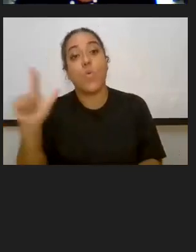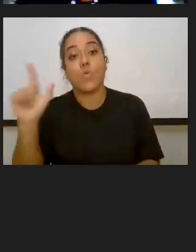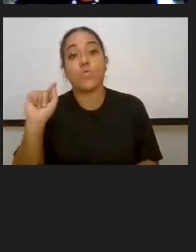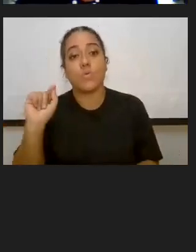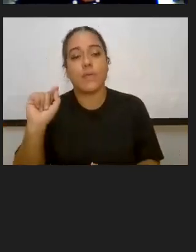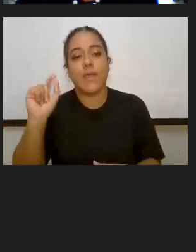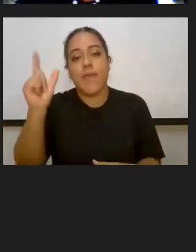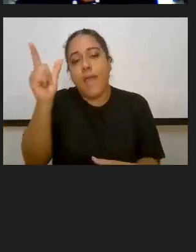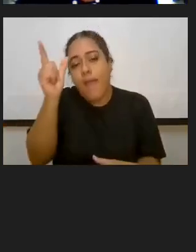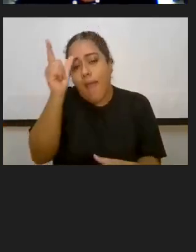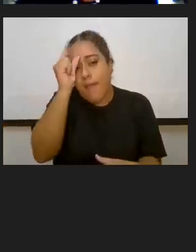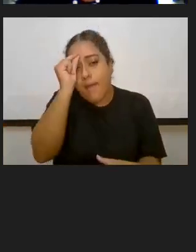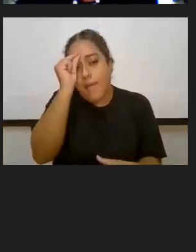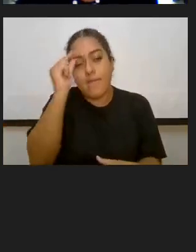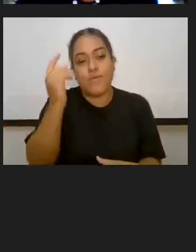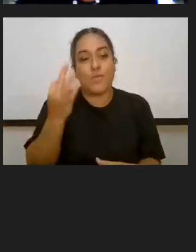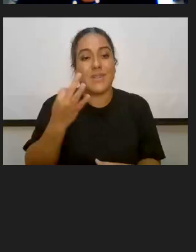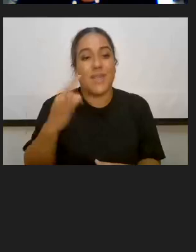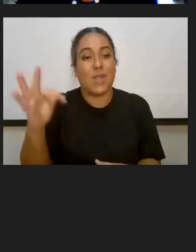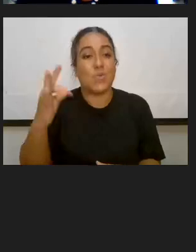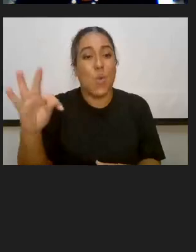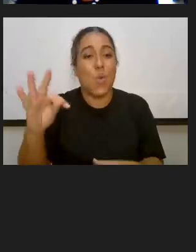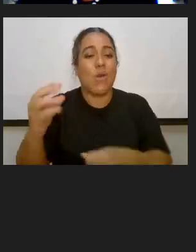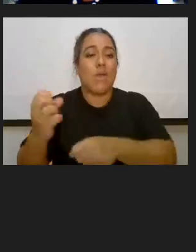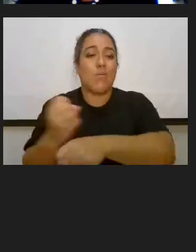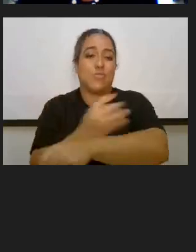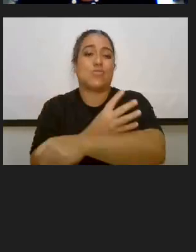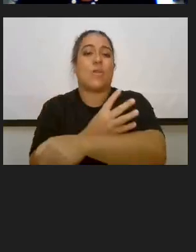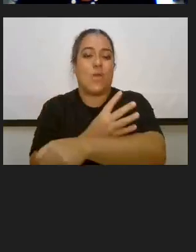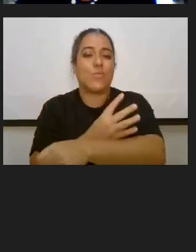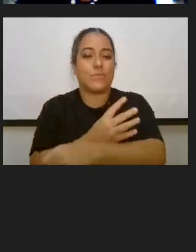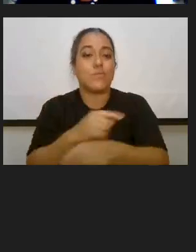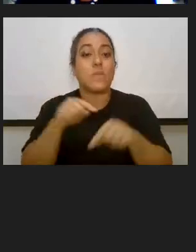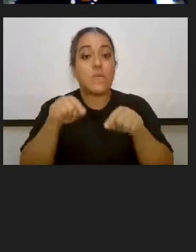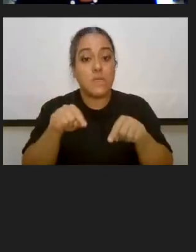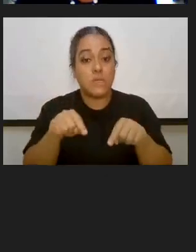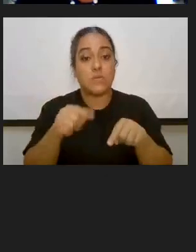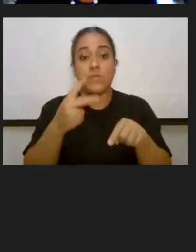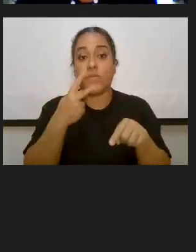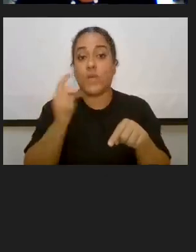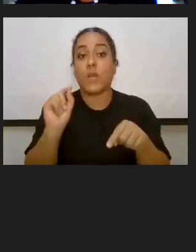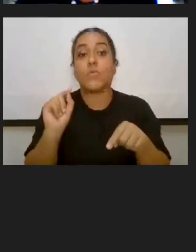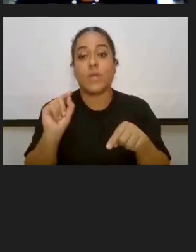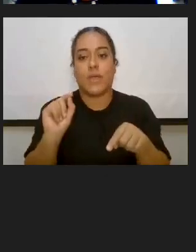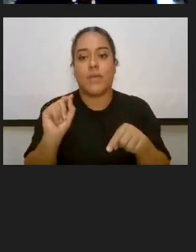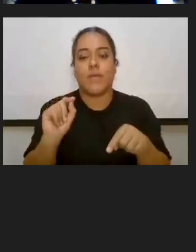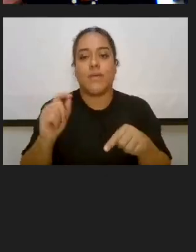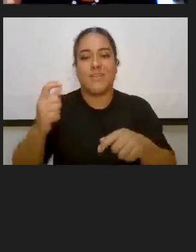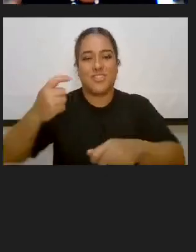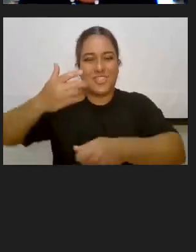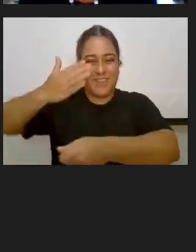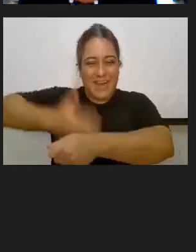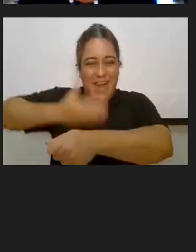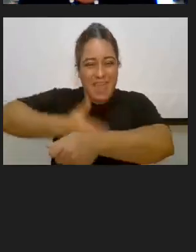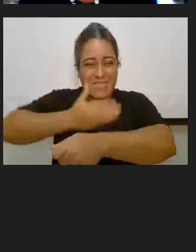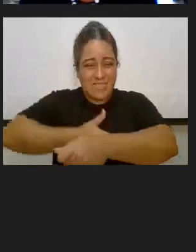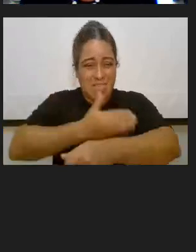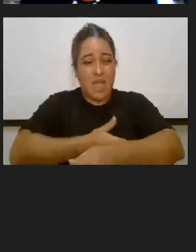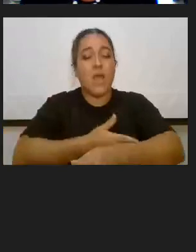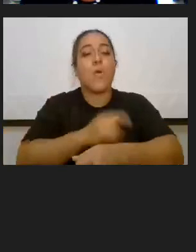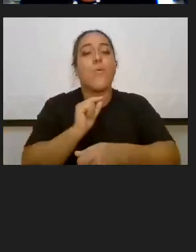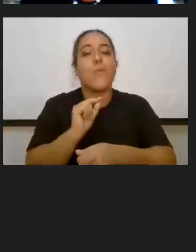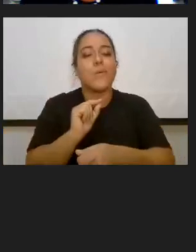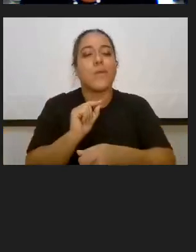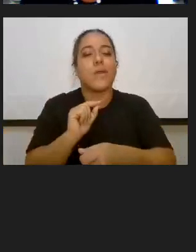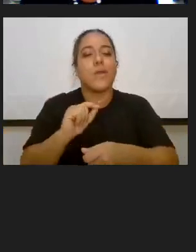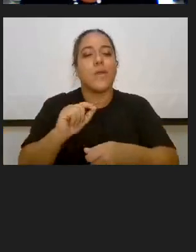das dores emocionais. Isso a gente está falando da autolesão, a antiga